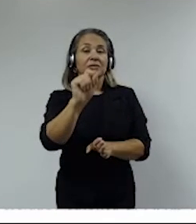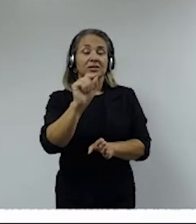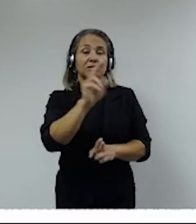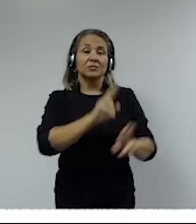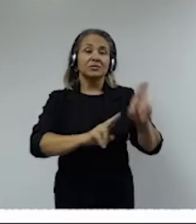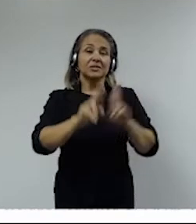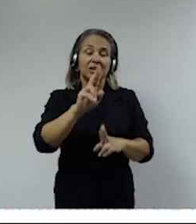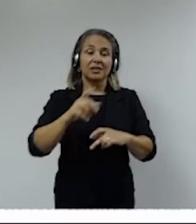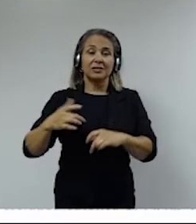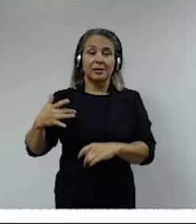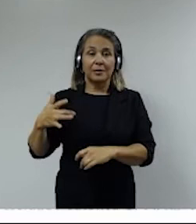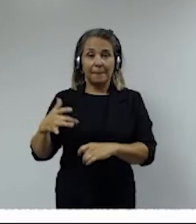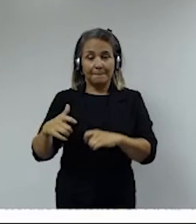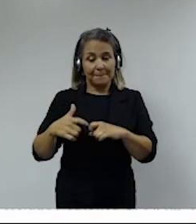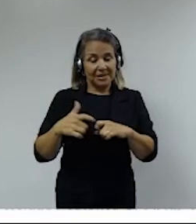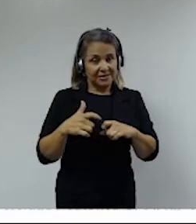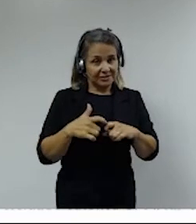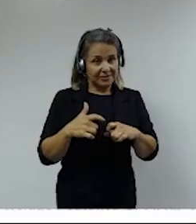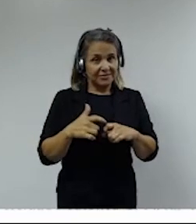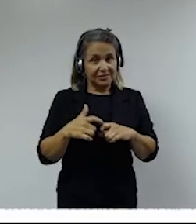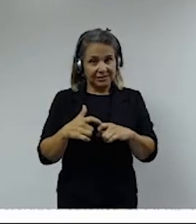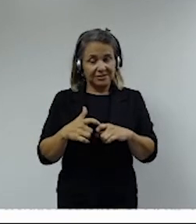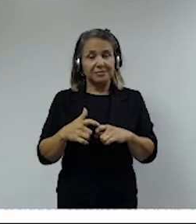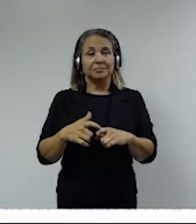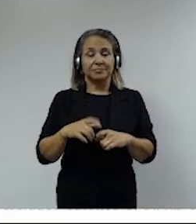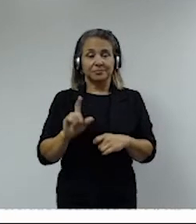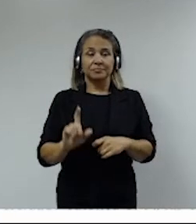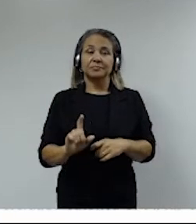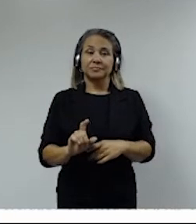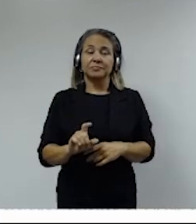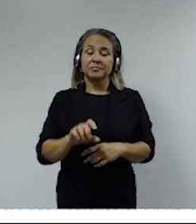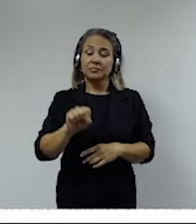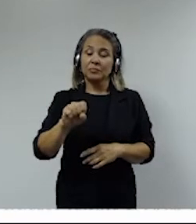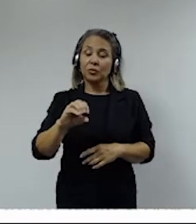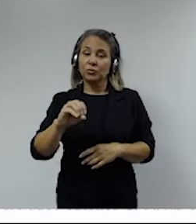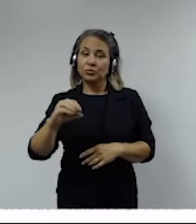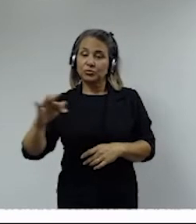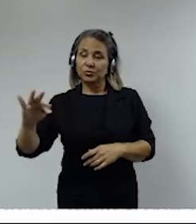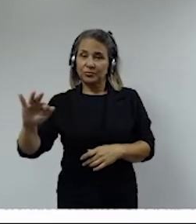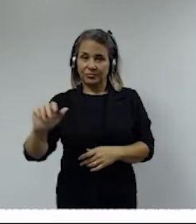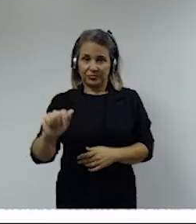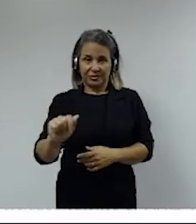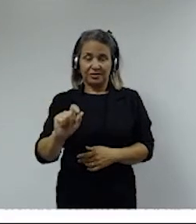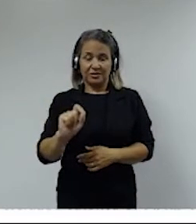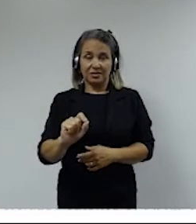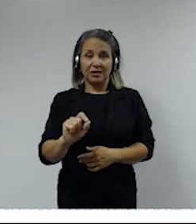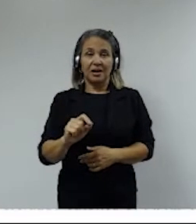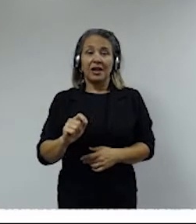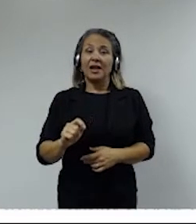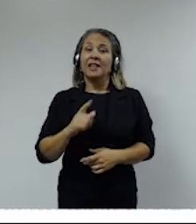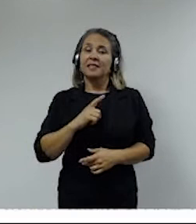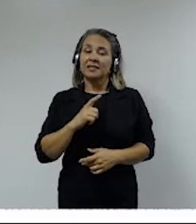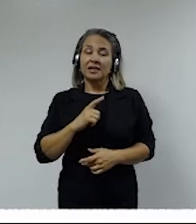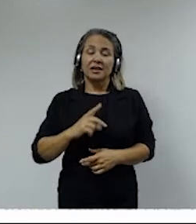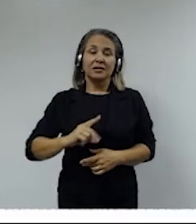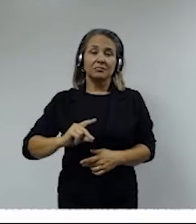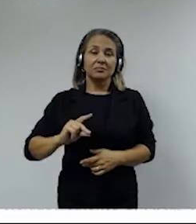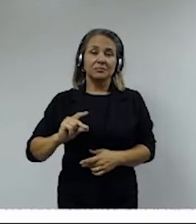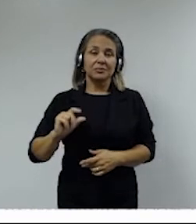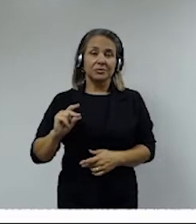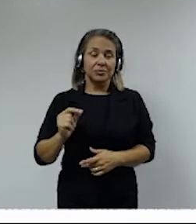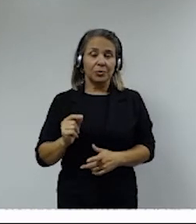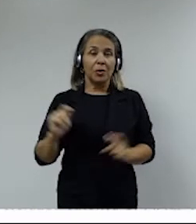utilizado na medicina intensiva, que é o critério SOFA, né? E esse critério SOFA, ele existe muito